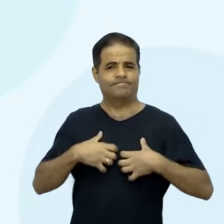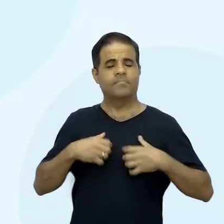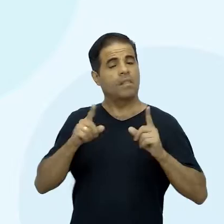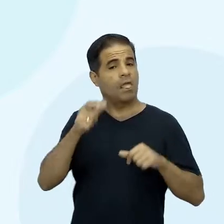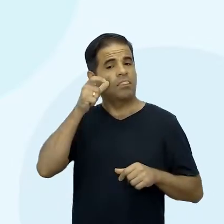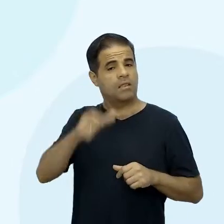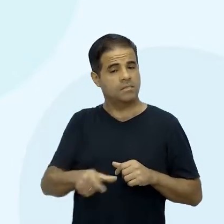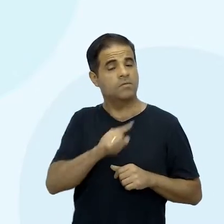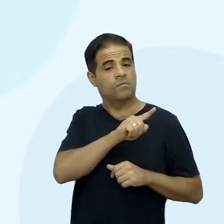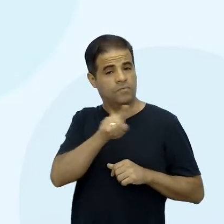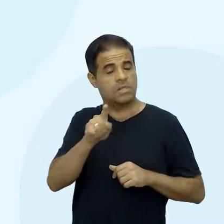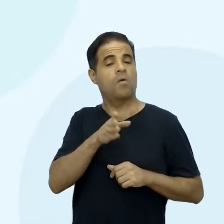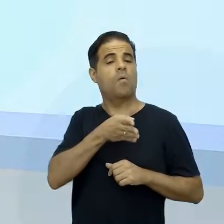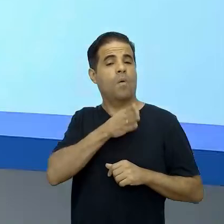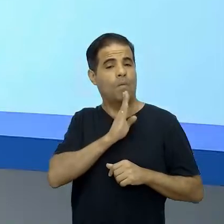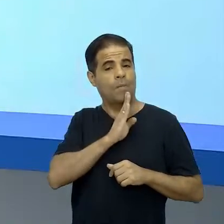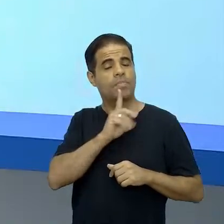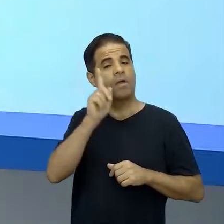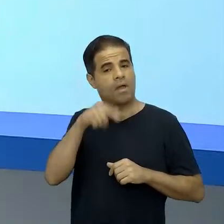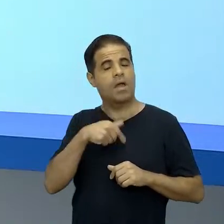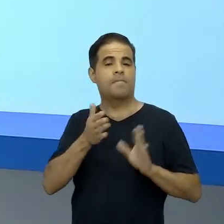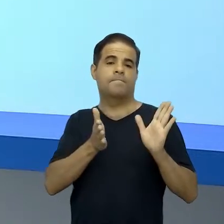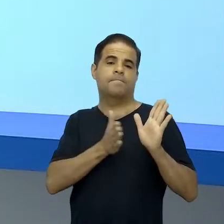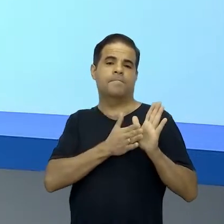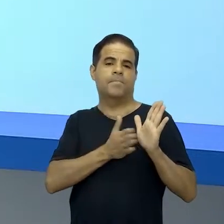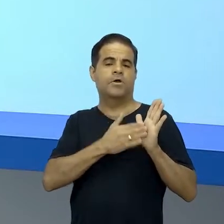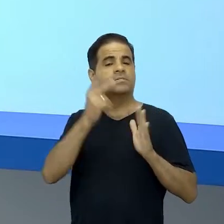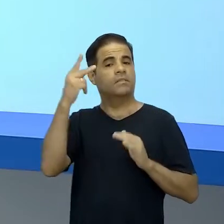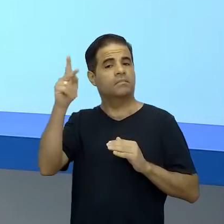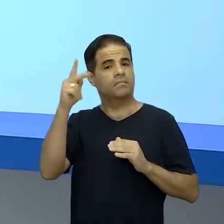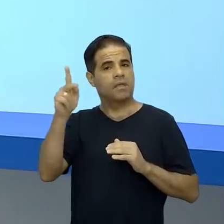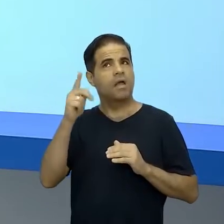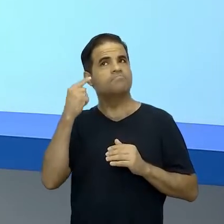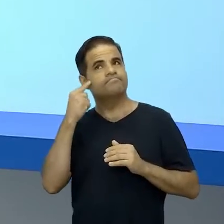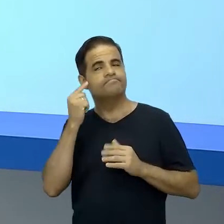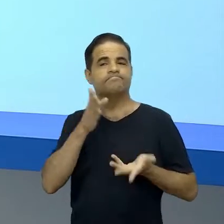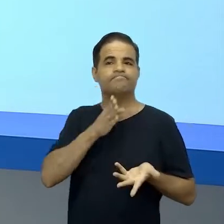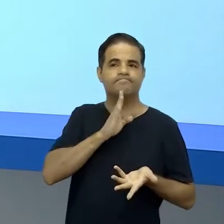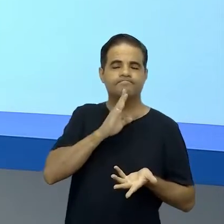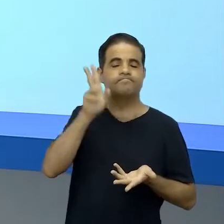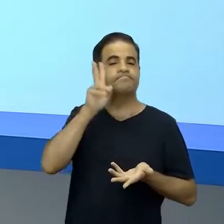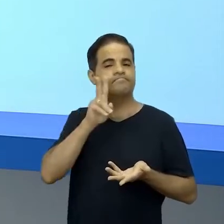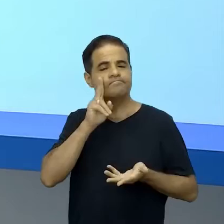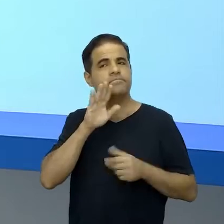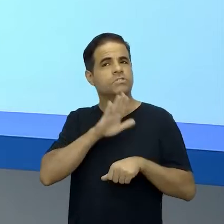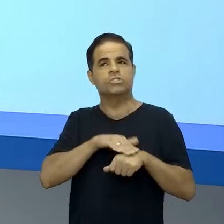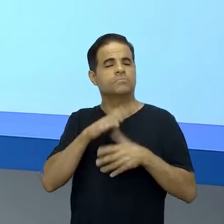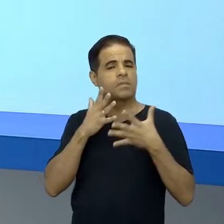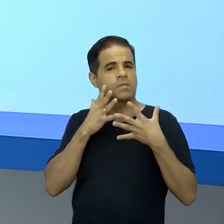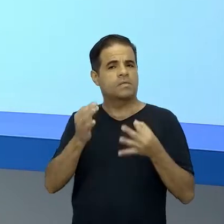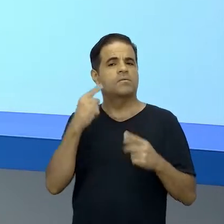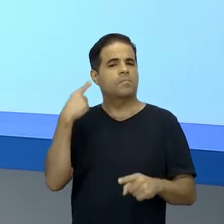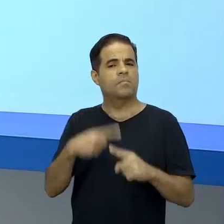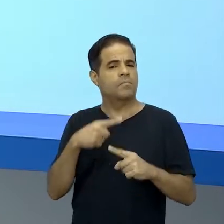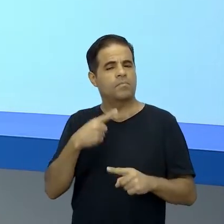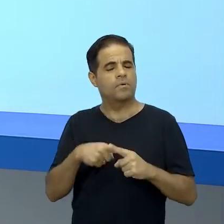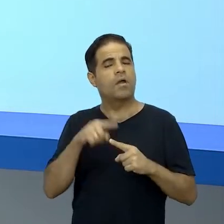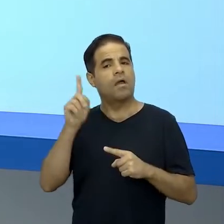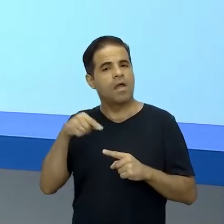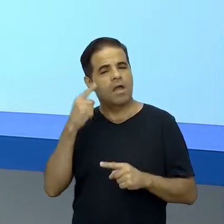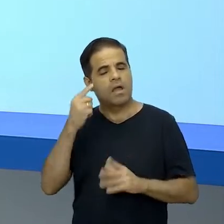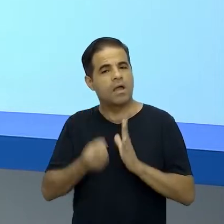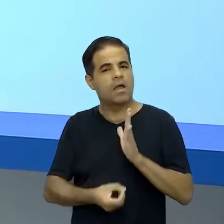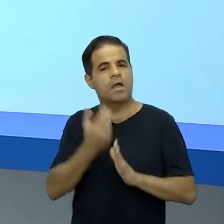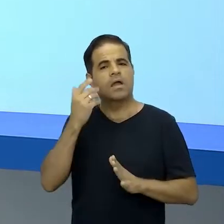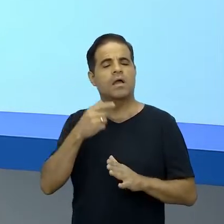interessante você conhecer a proposta dele, conhecer a história, o porquê ele chama atenção. Então ele faz uma